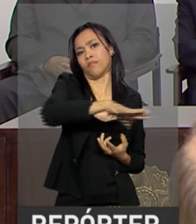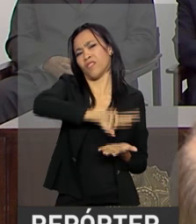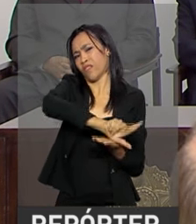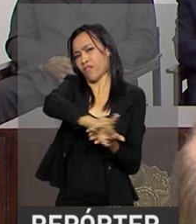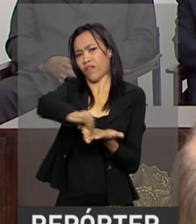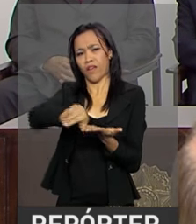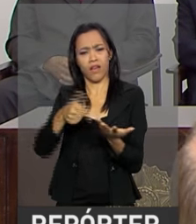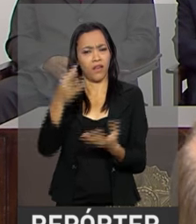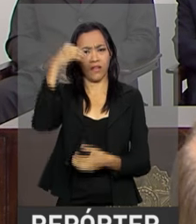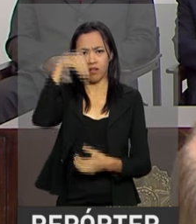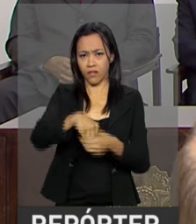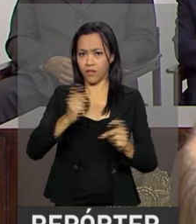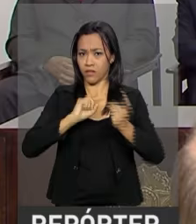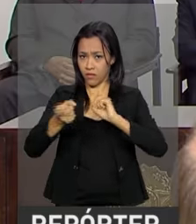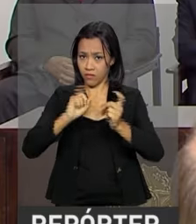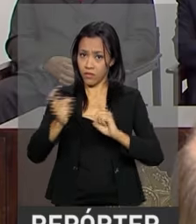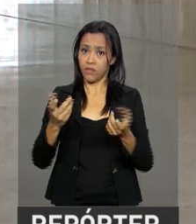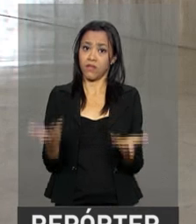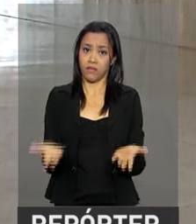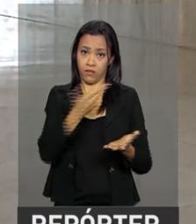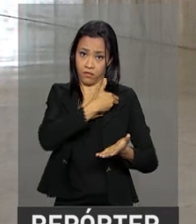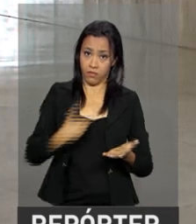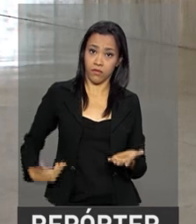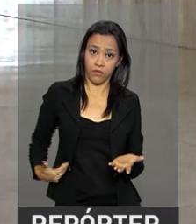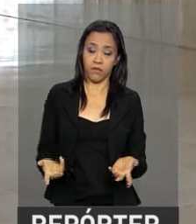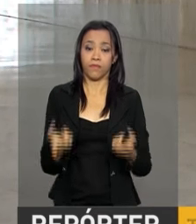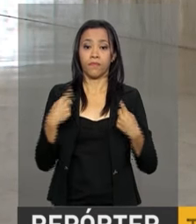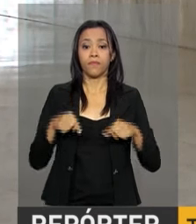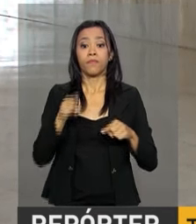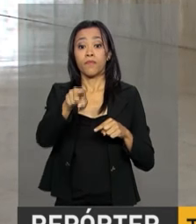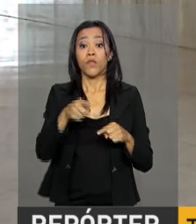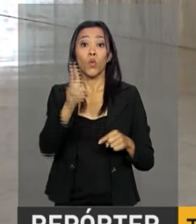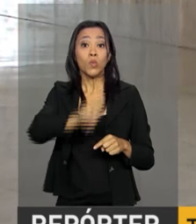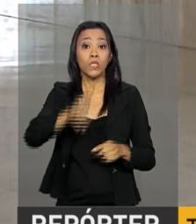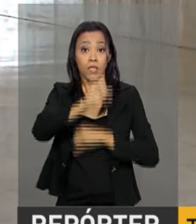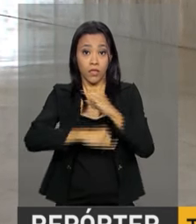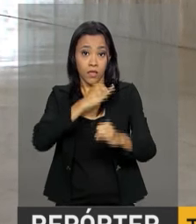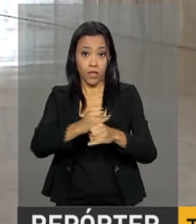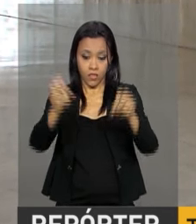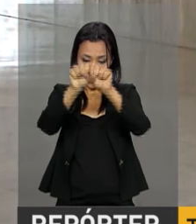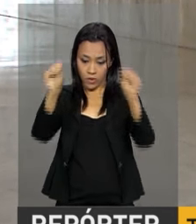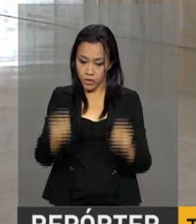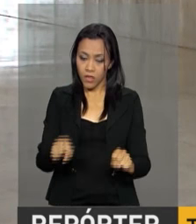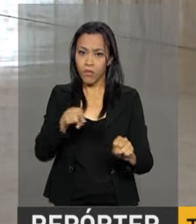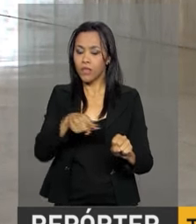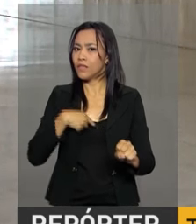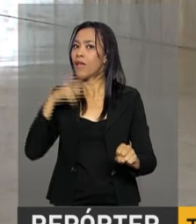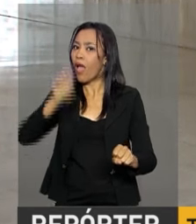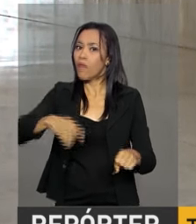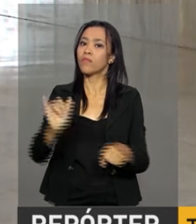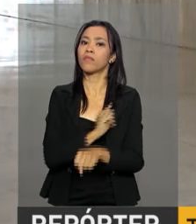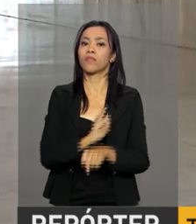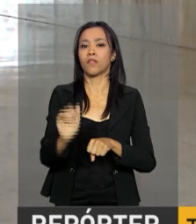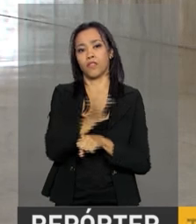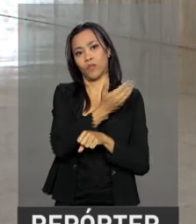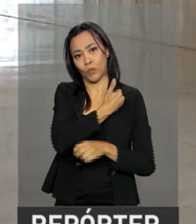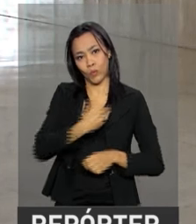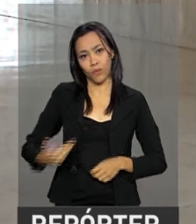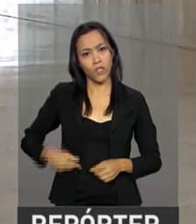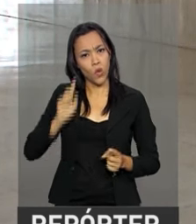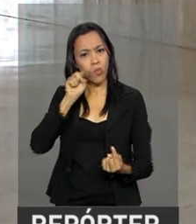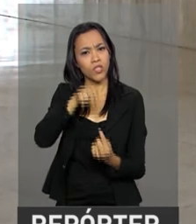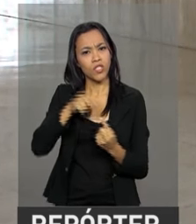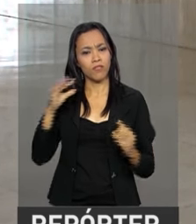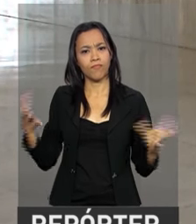diversos órgãos desta pessoa estatal. A digitalização dos serviços públicos é uma das medidas do governo para tornar mais